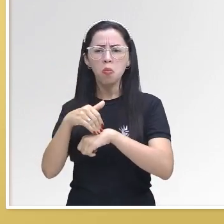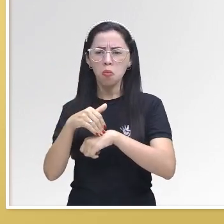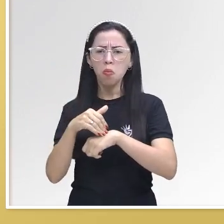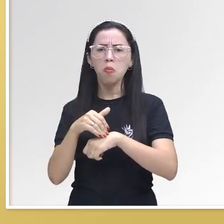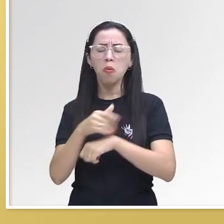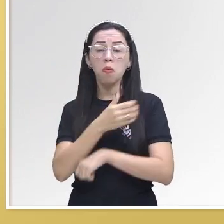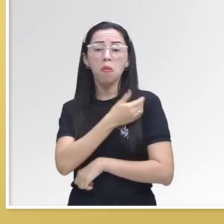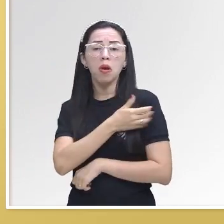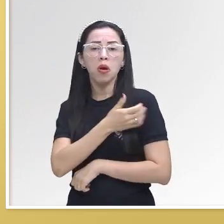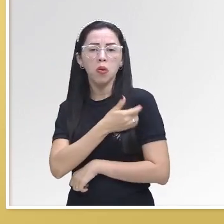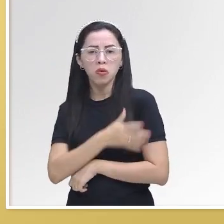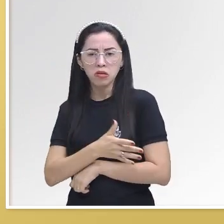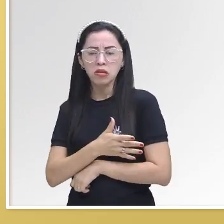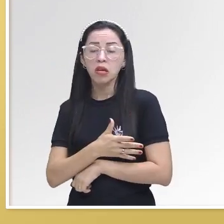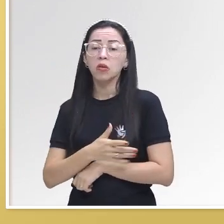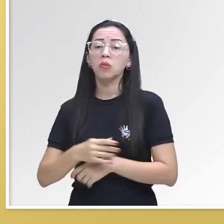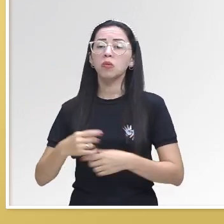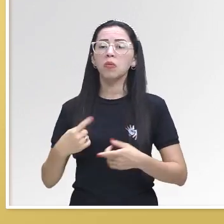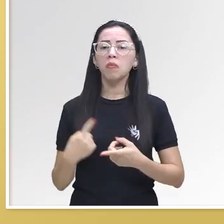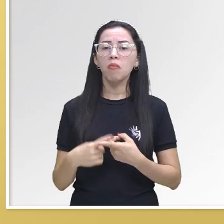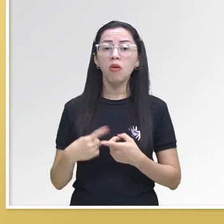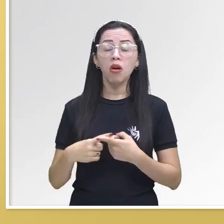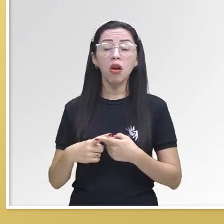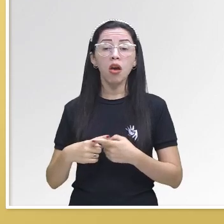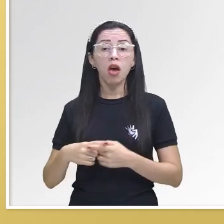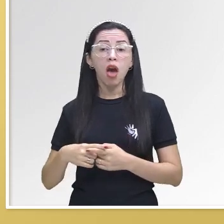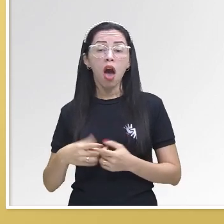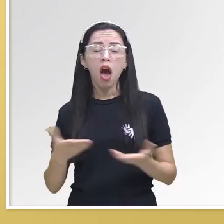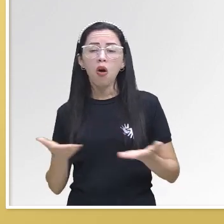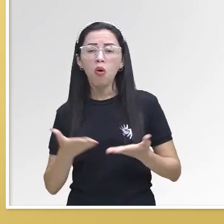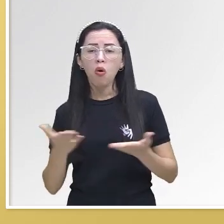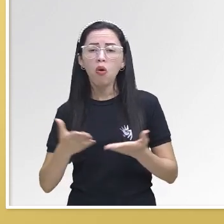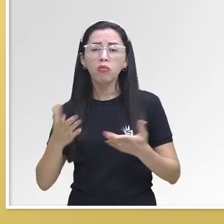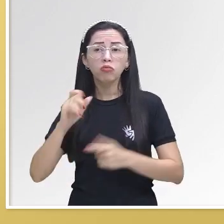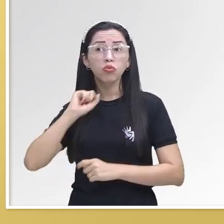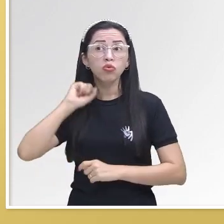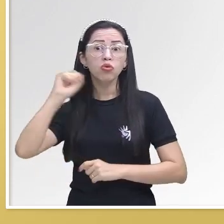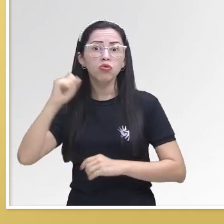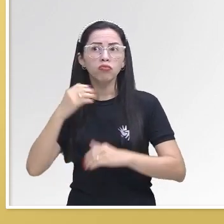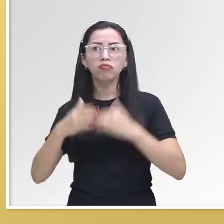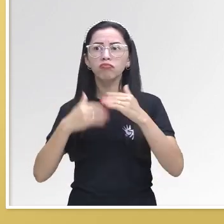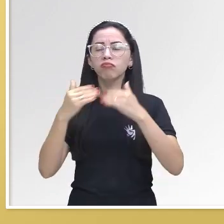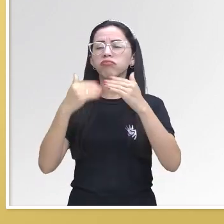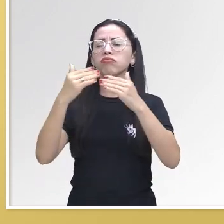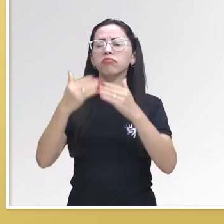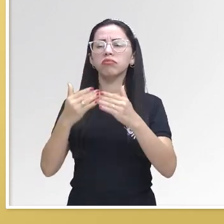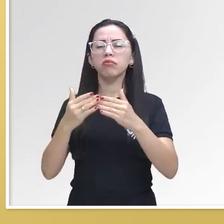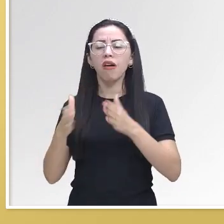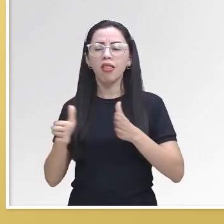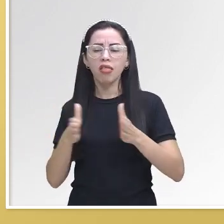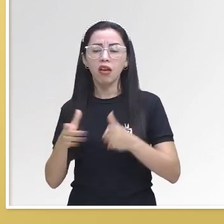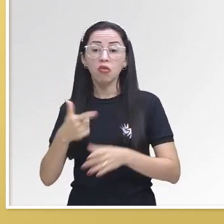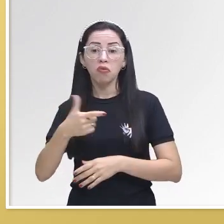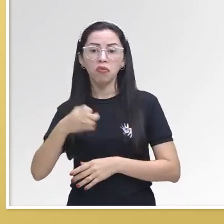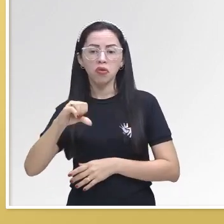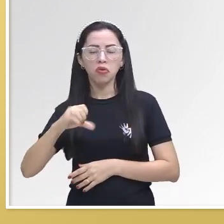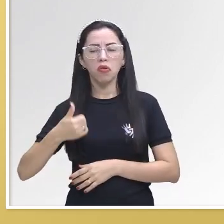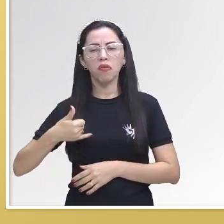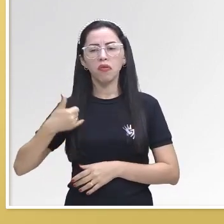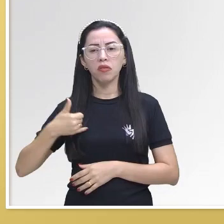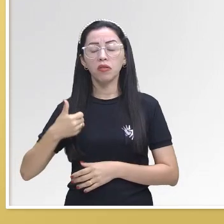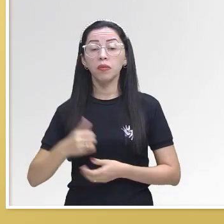são superiores aos assassinatos e atingem mais a faixa etária de 29 anos.